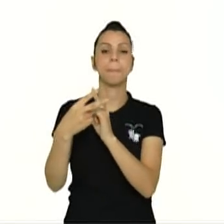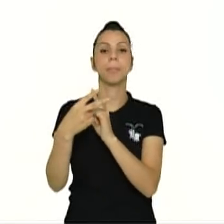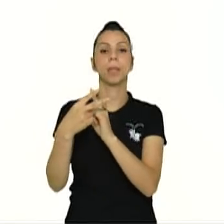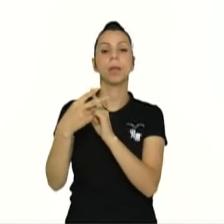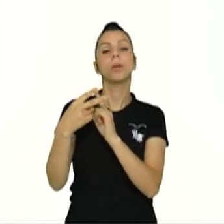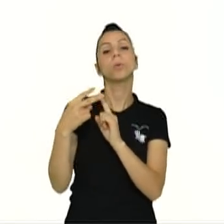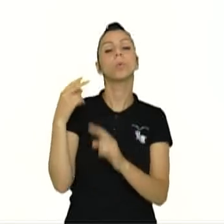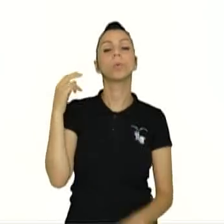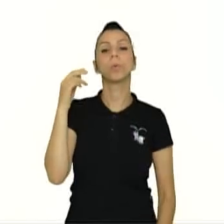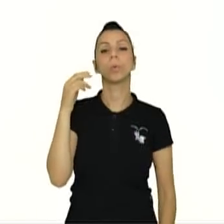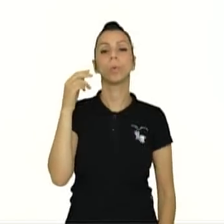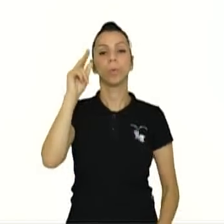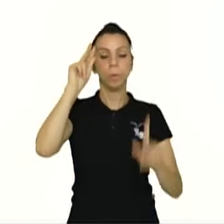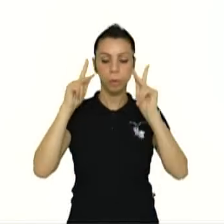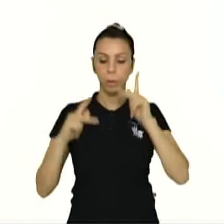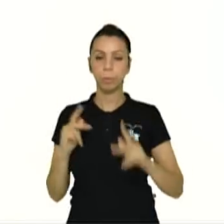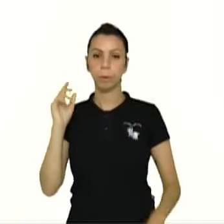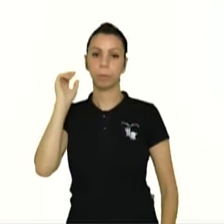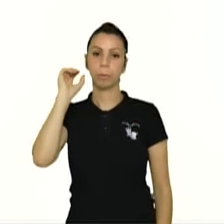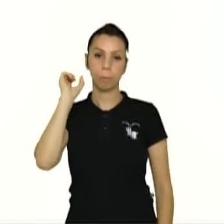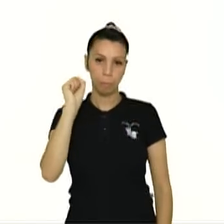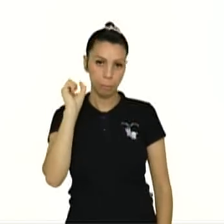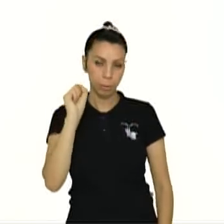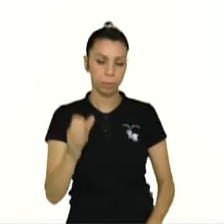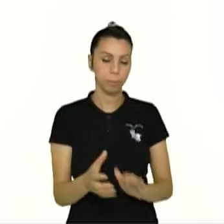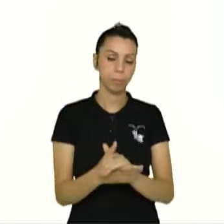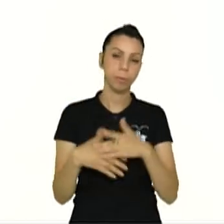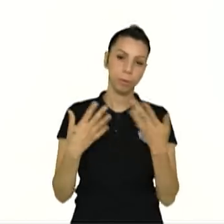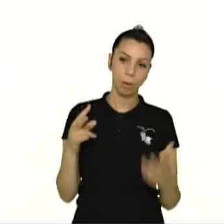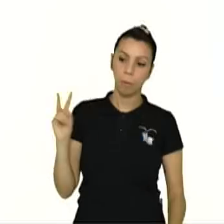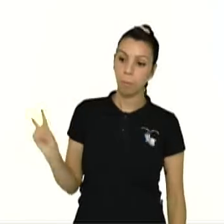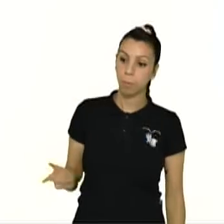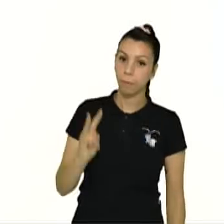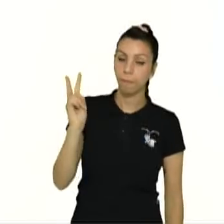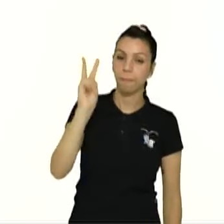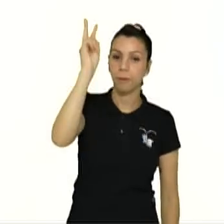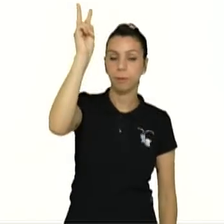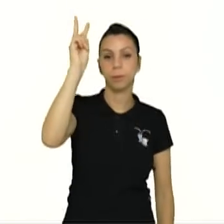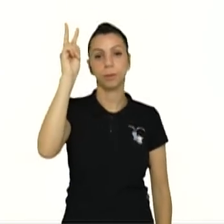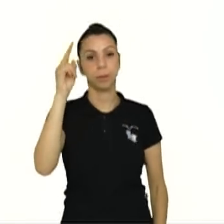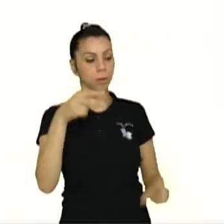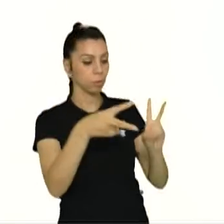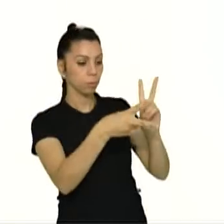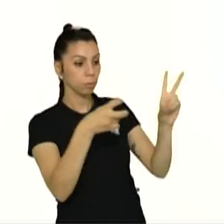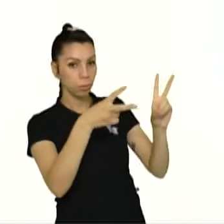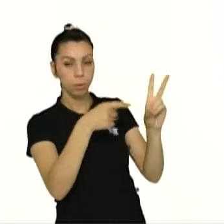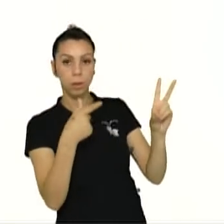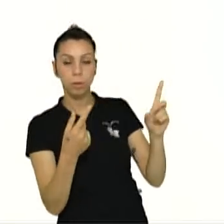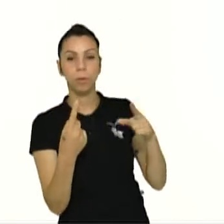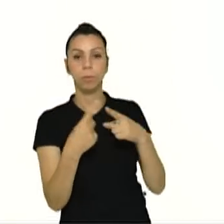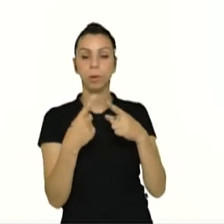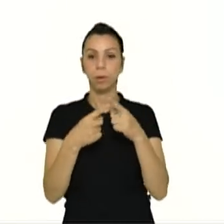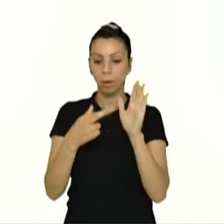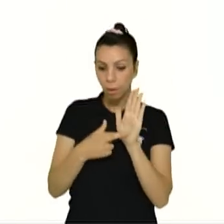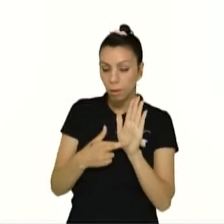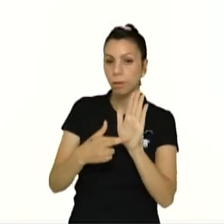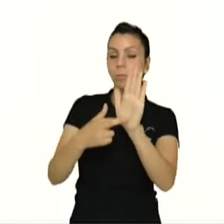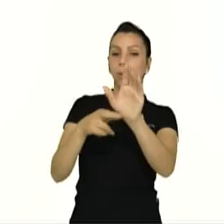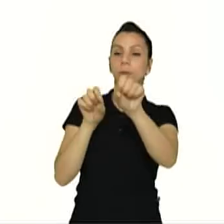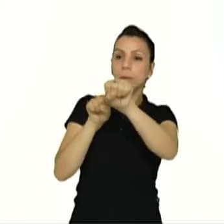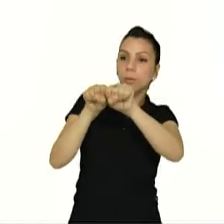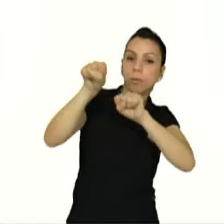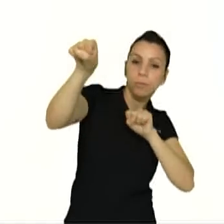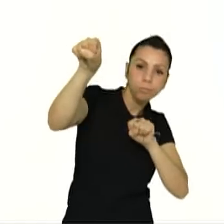outras palavras, houve uma valorização da figura do indígena, onde os indígenas eram representados como heróis